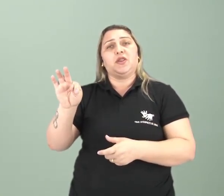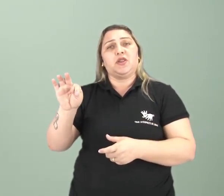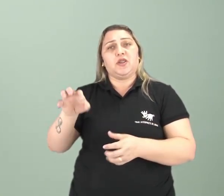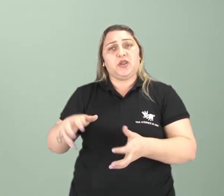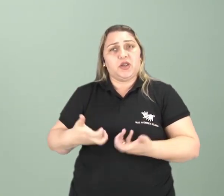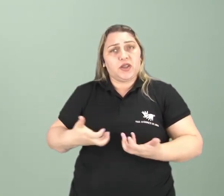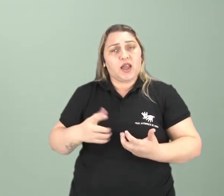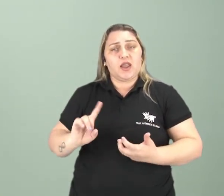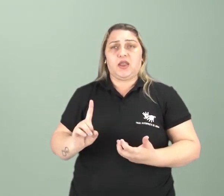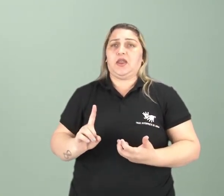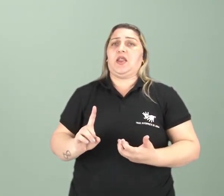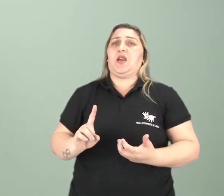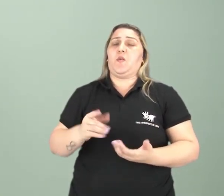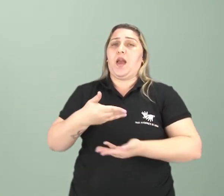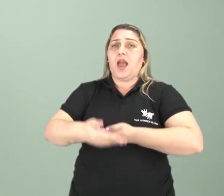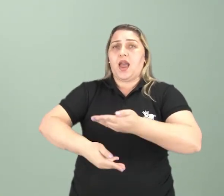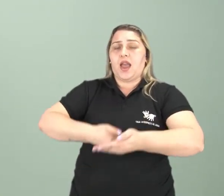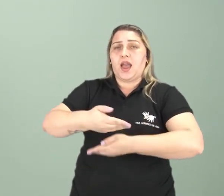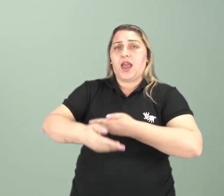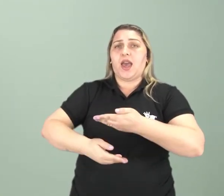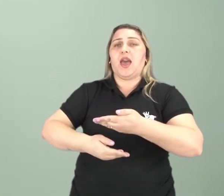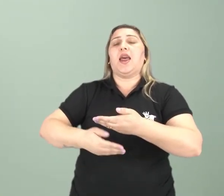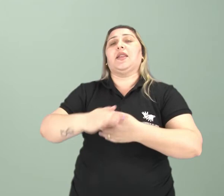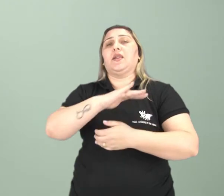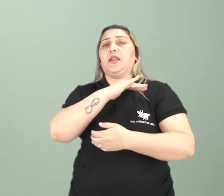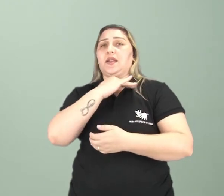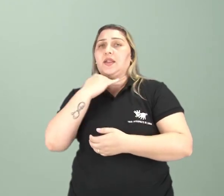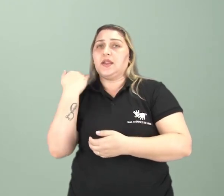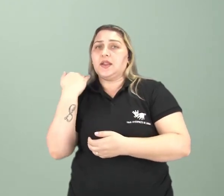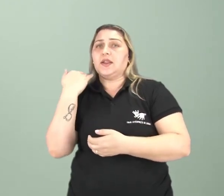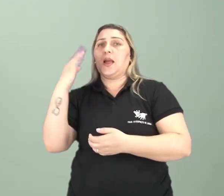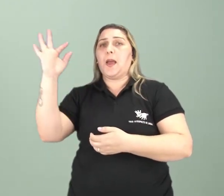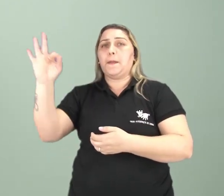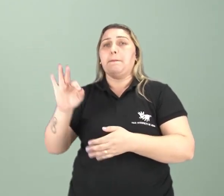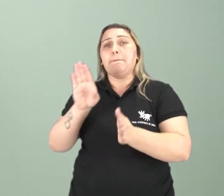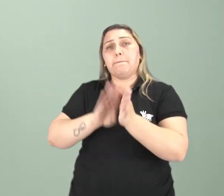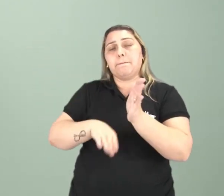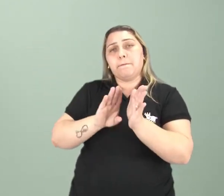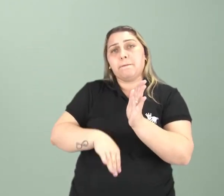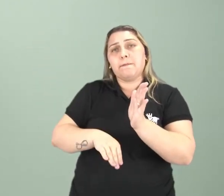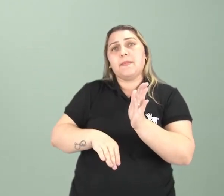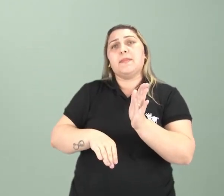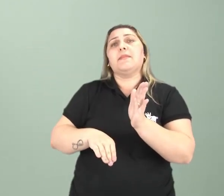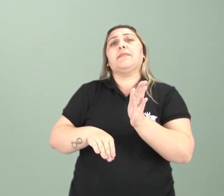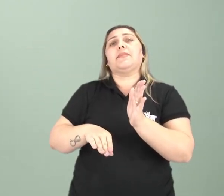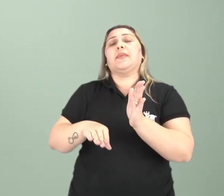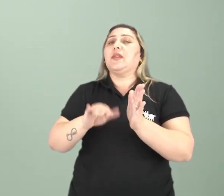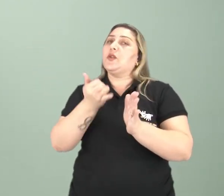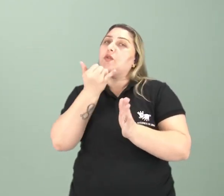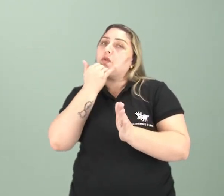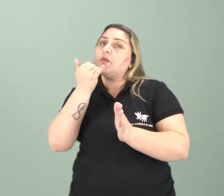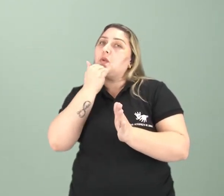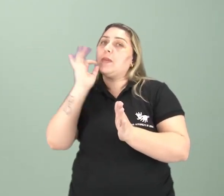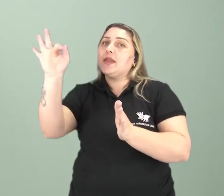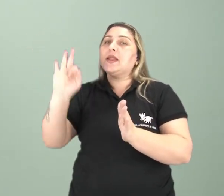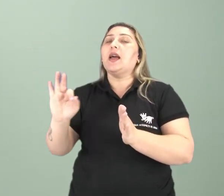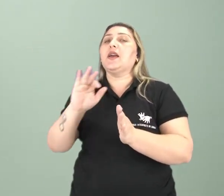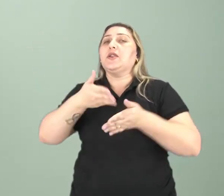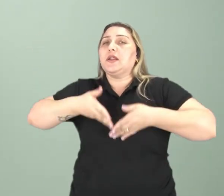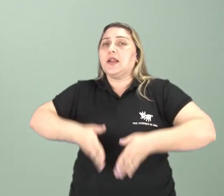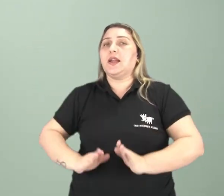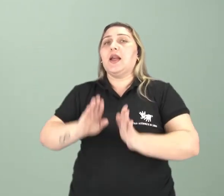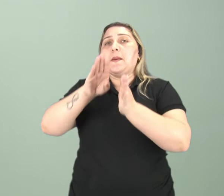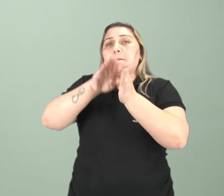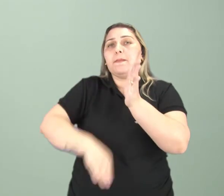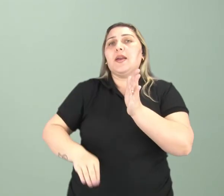vegetais, tá, pessoal? É uma relação entre a taxa de natalidade menos a taxa de mortalidade. É essa a relação.